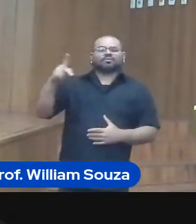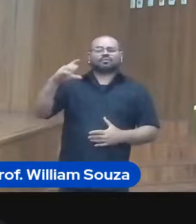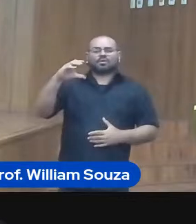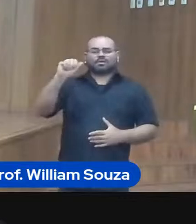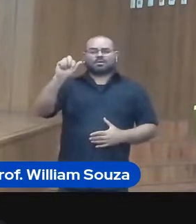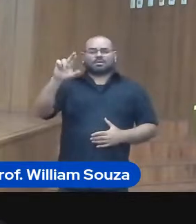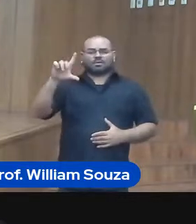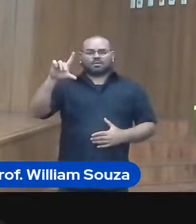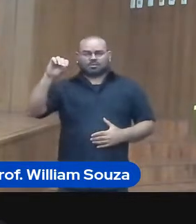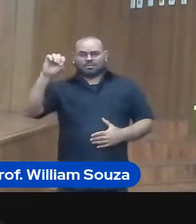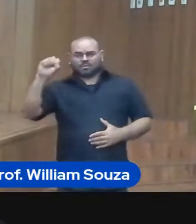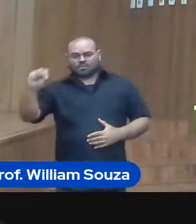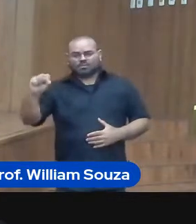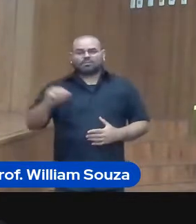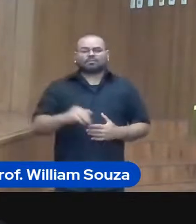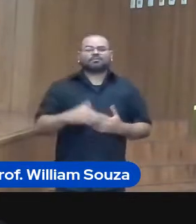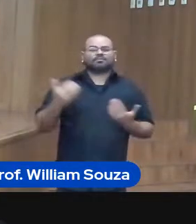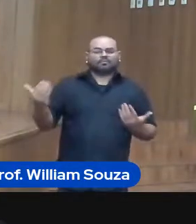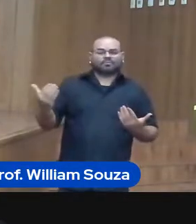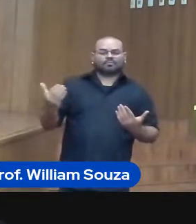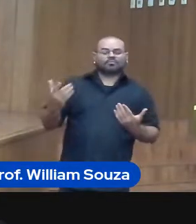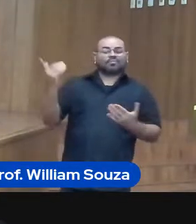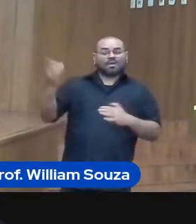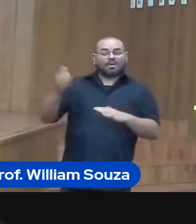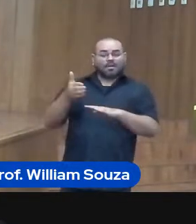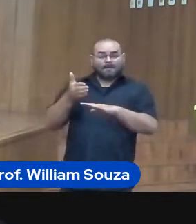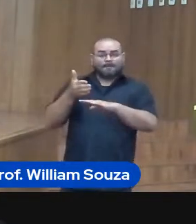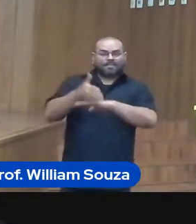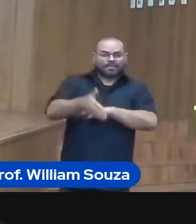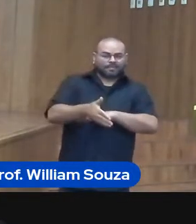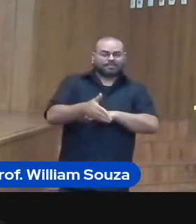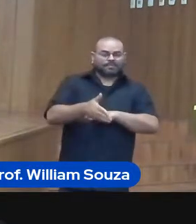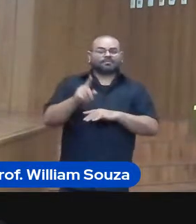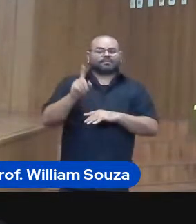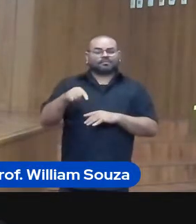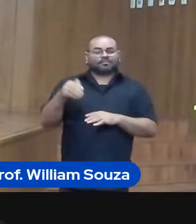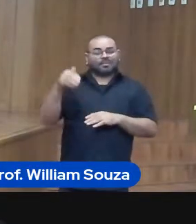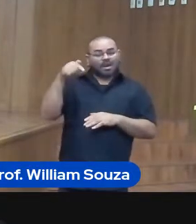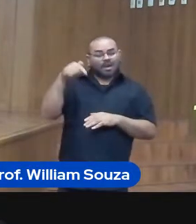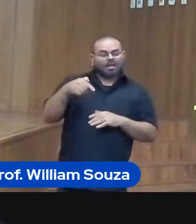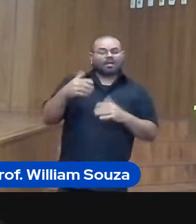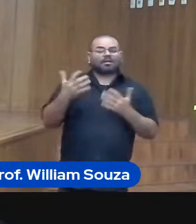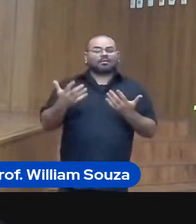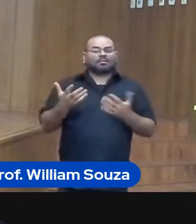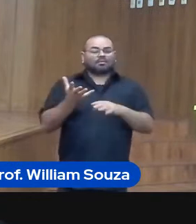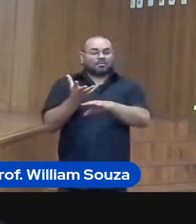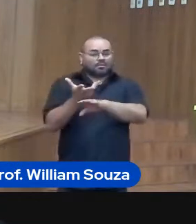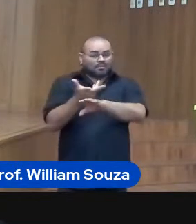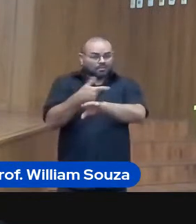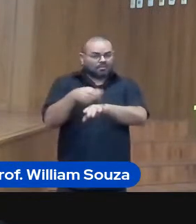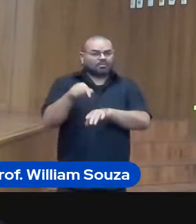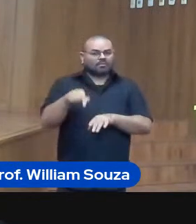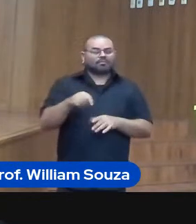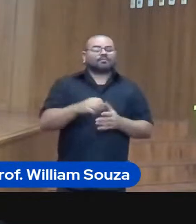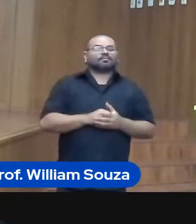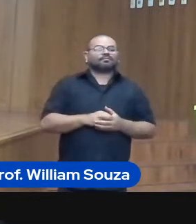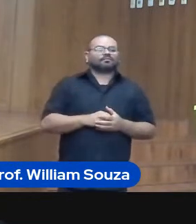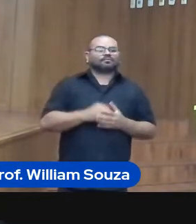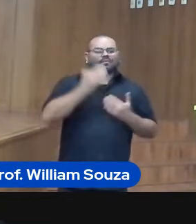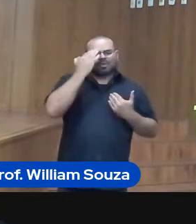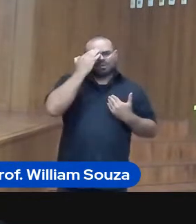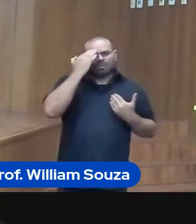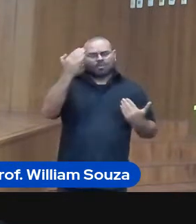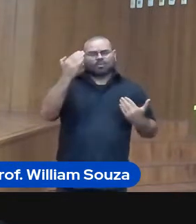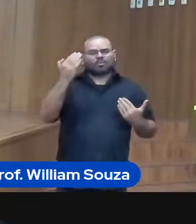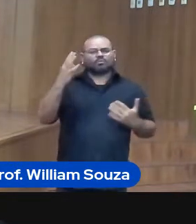ao professor Carlos pelo momento, pela sua participação. no nosso evento. Agradecemos a participação